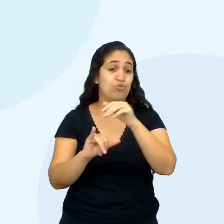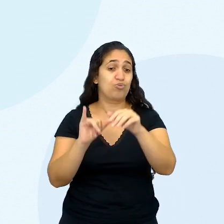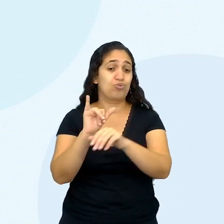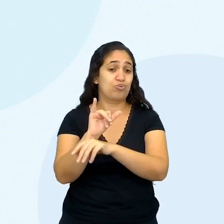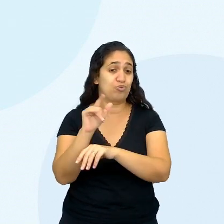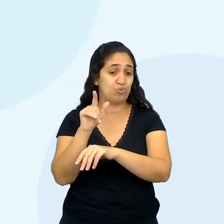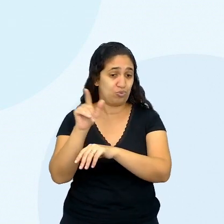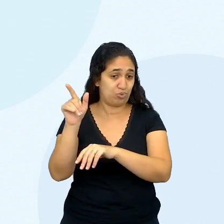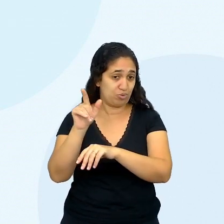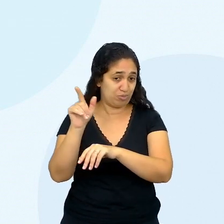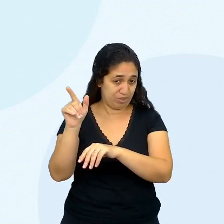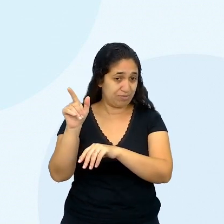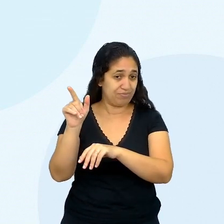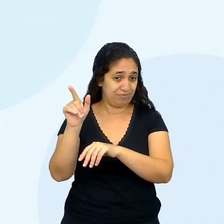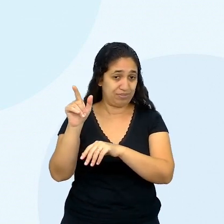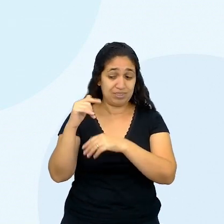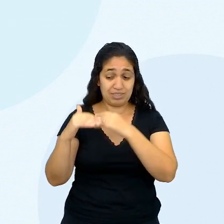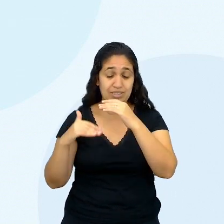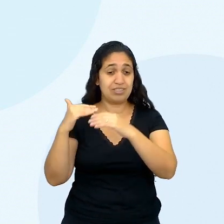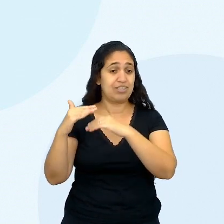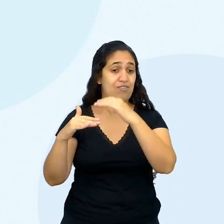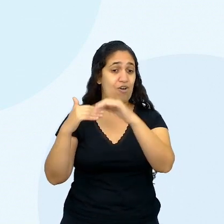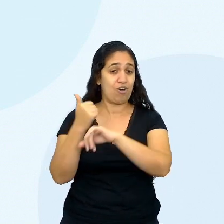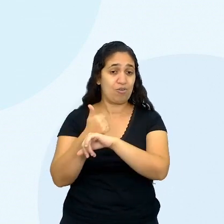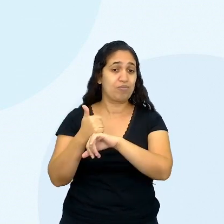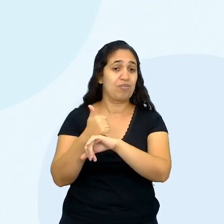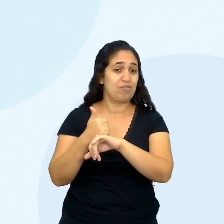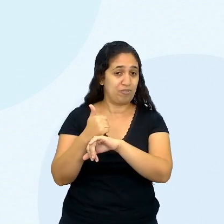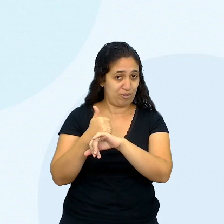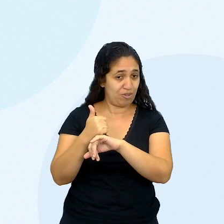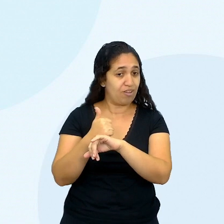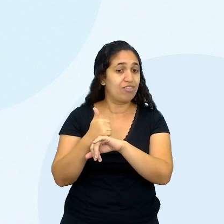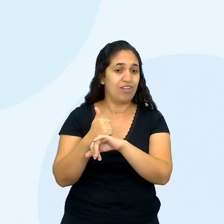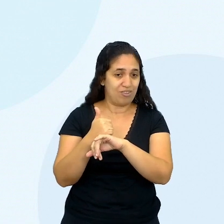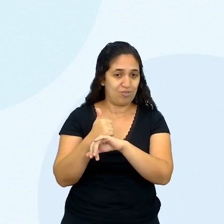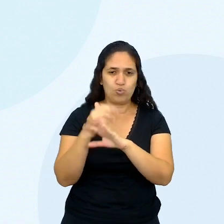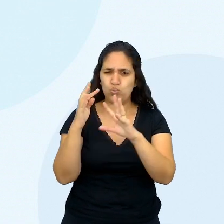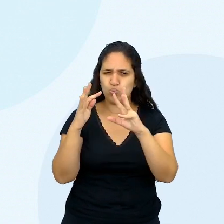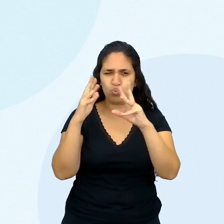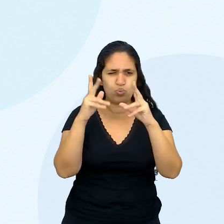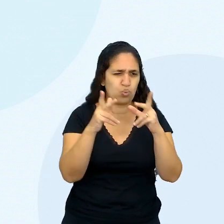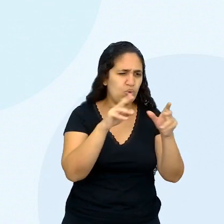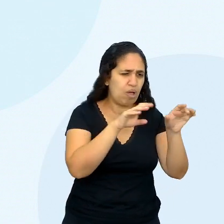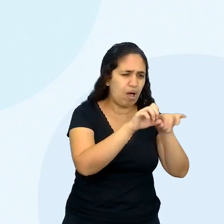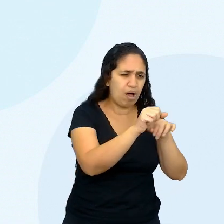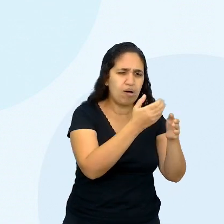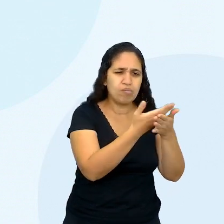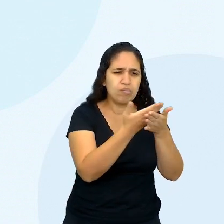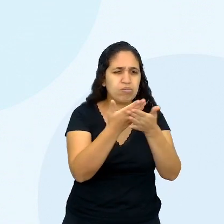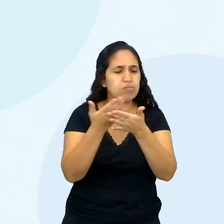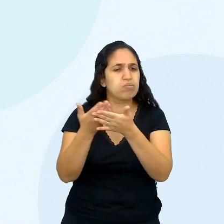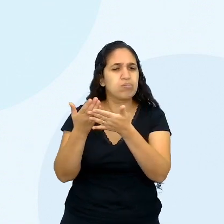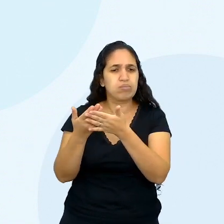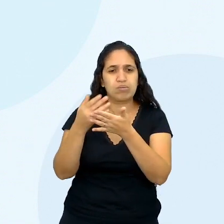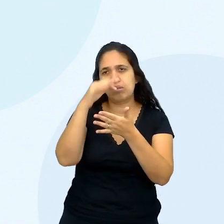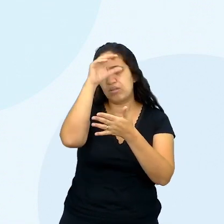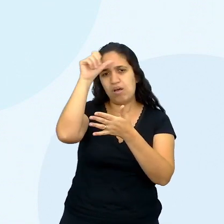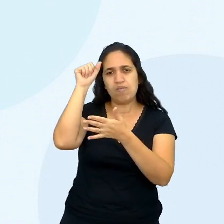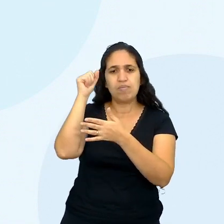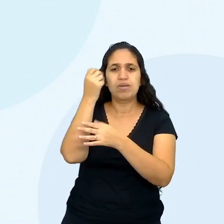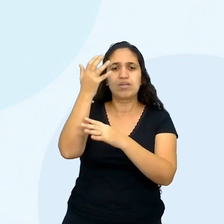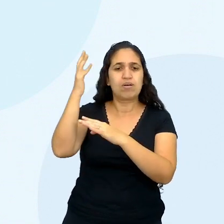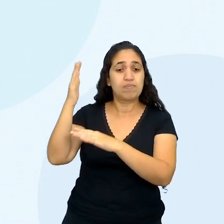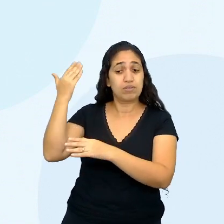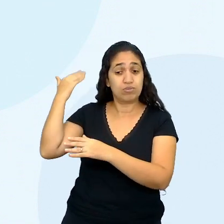na playlist do canal Desenvolvimento Profissional, tá, com todas as outras formações do Alfabetização Ambiental do ano passado,